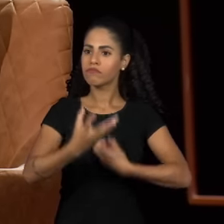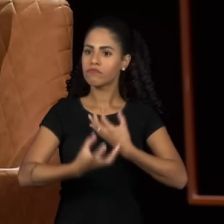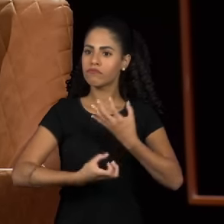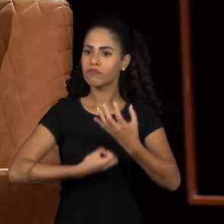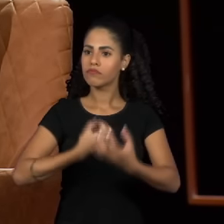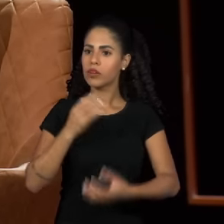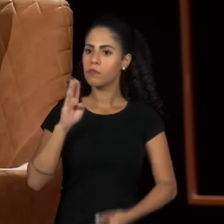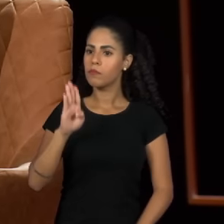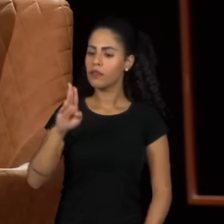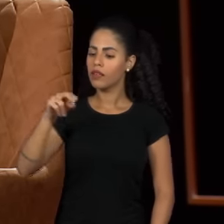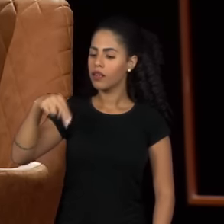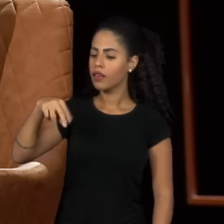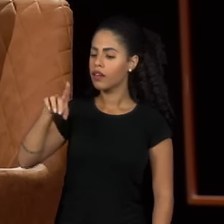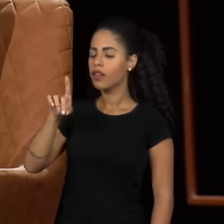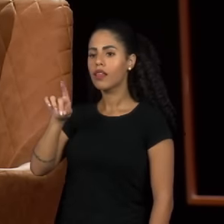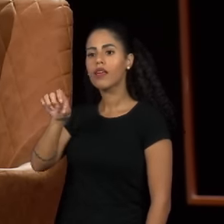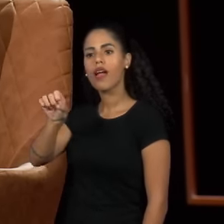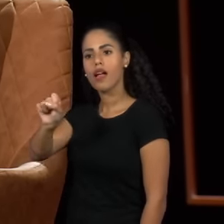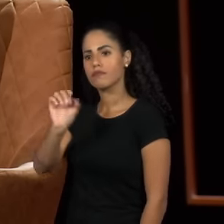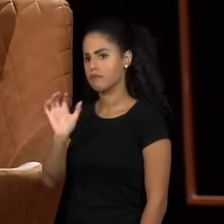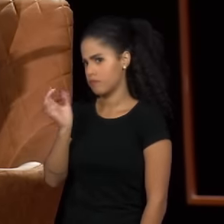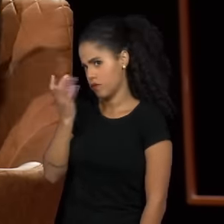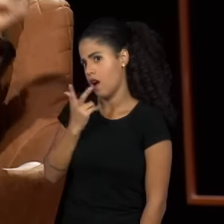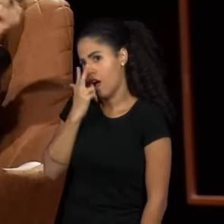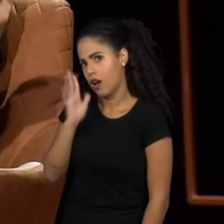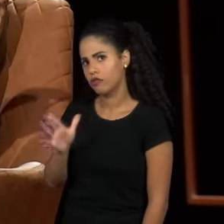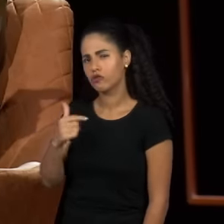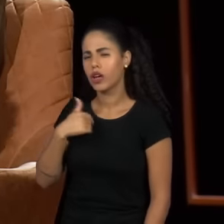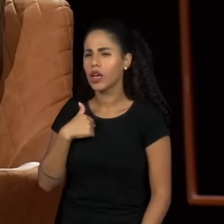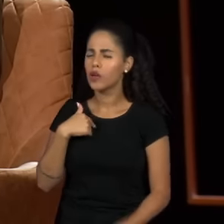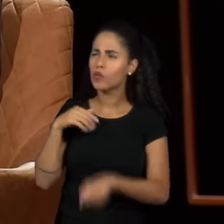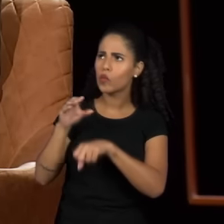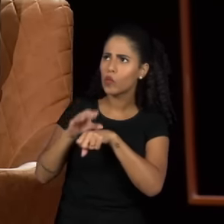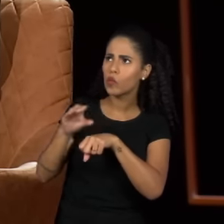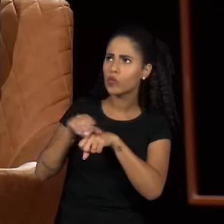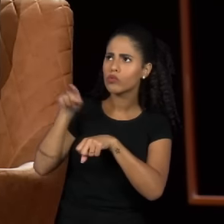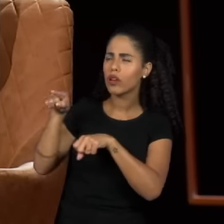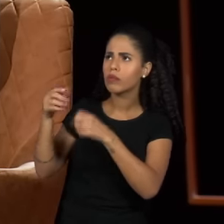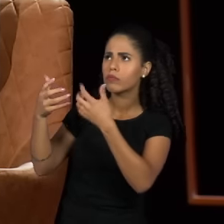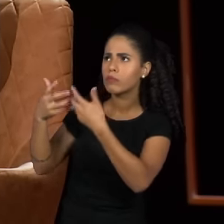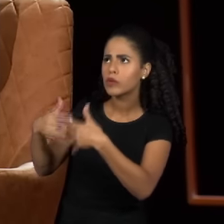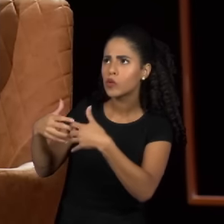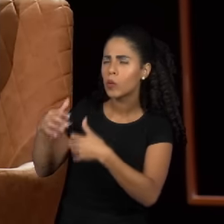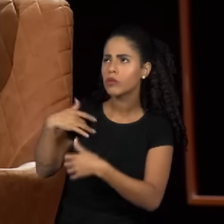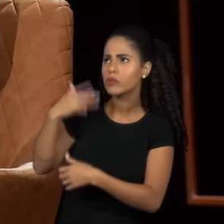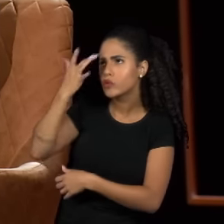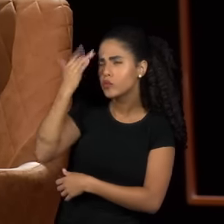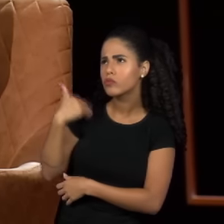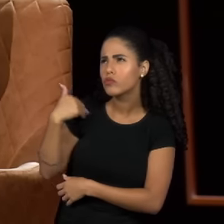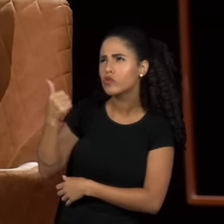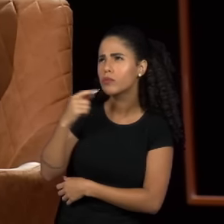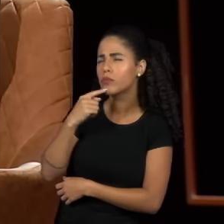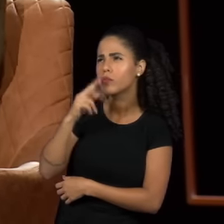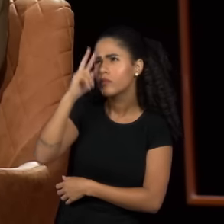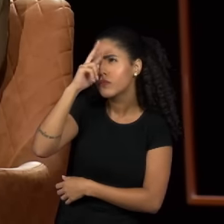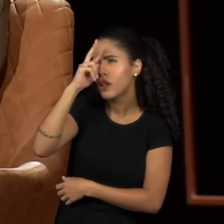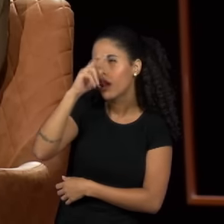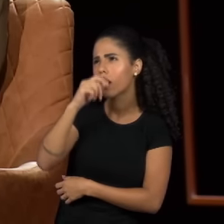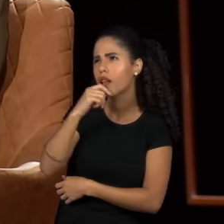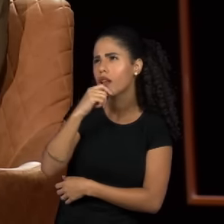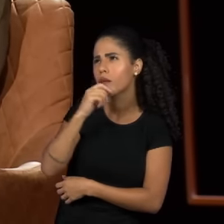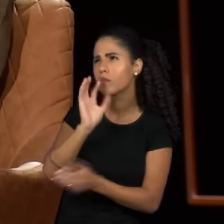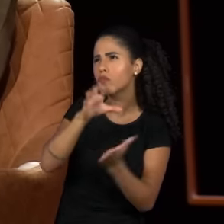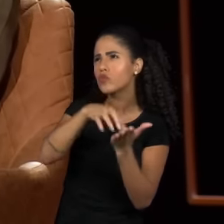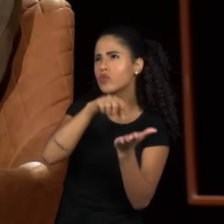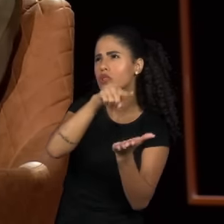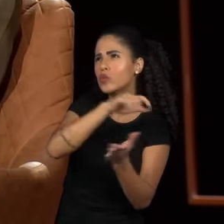BNDES. E eu fui com a pessoa que eu fazia o curso em Petrópolis, que ela me chamou, e eu me lembro de eu estar no centro do Rio de